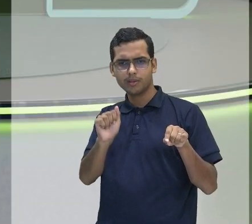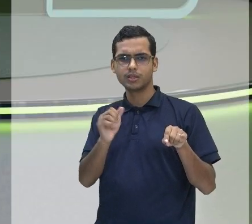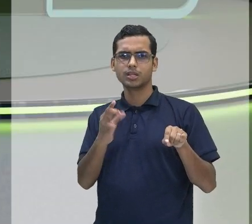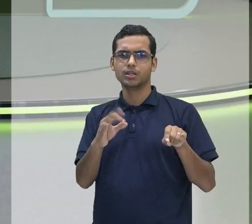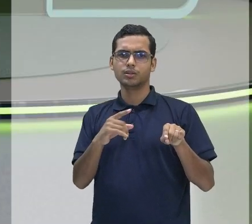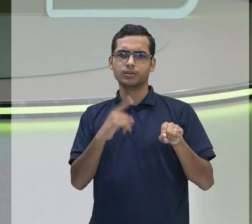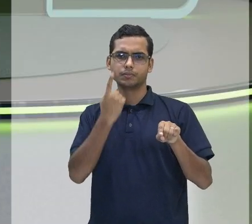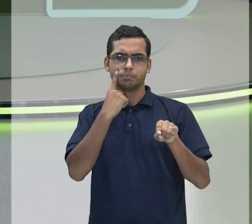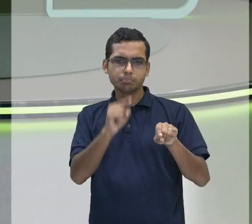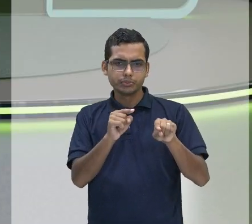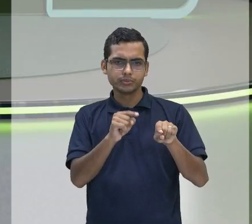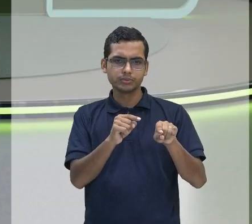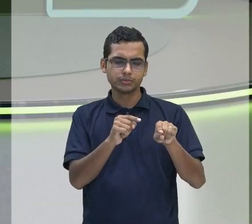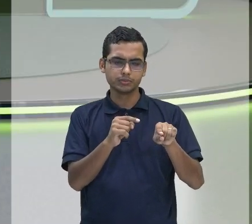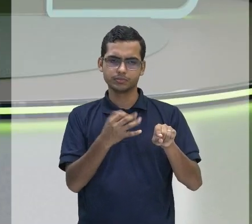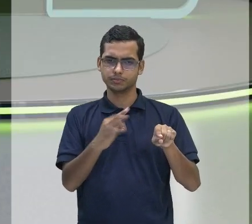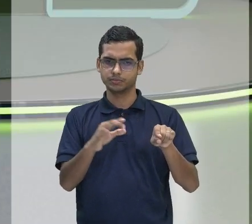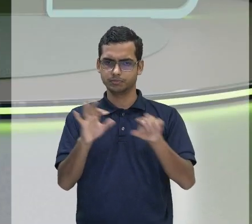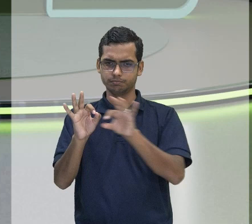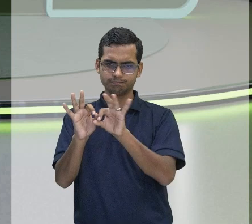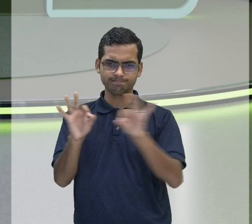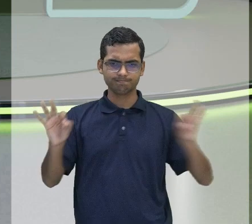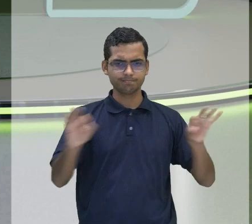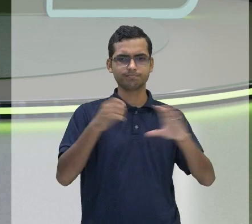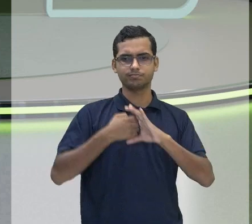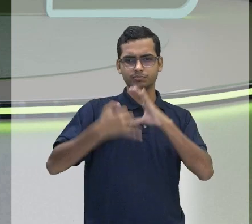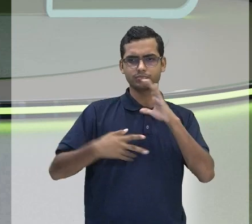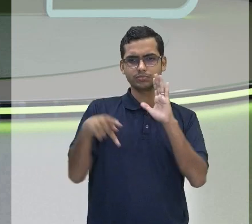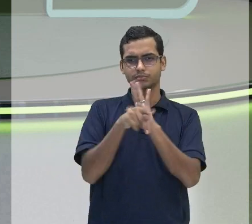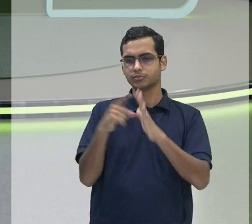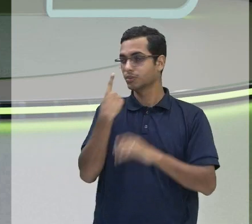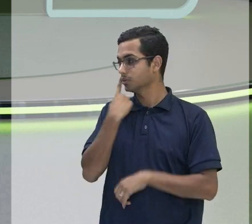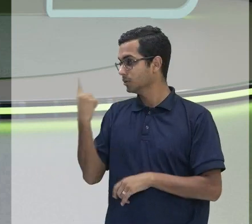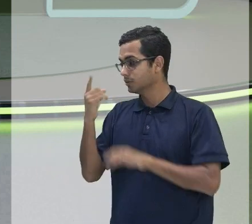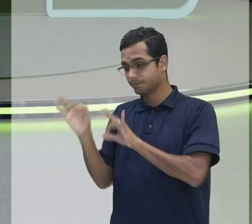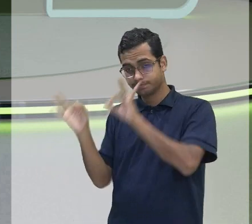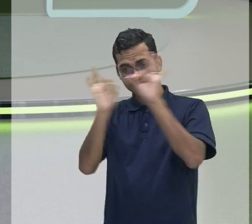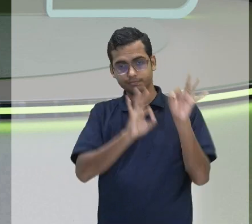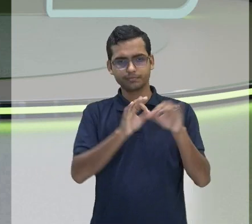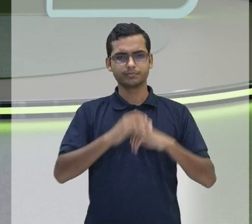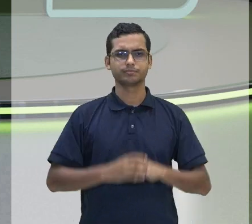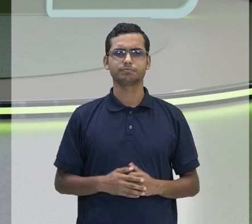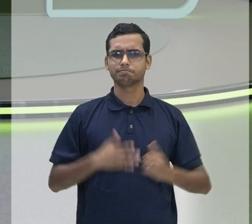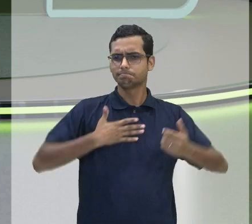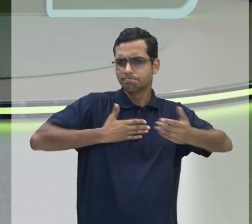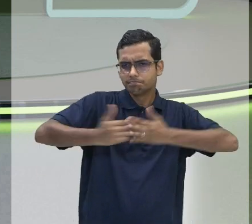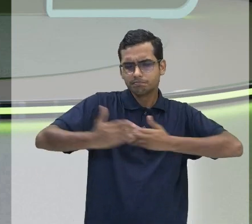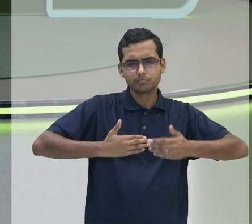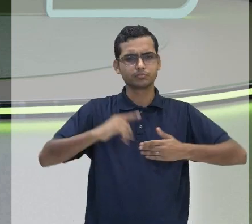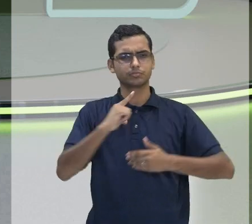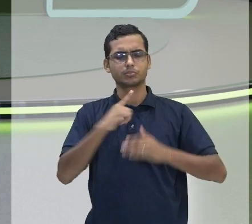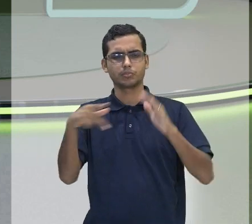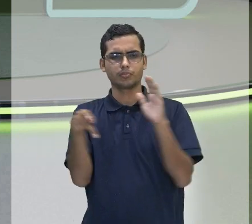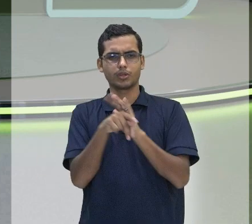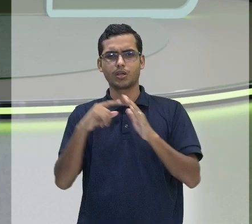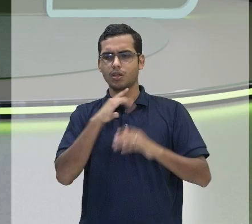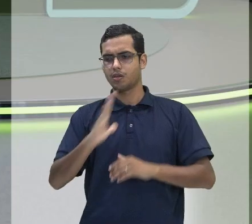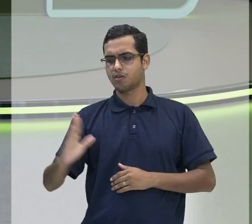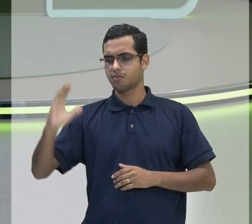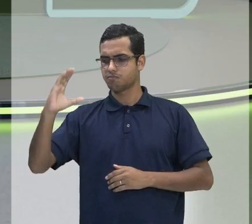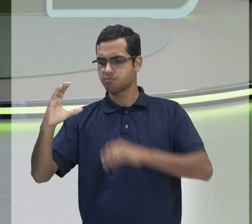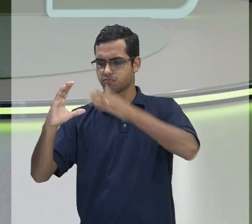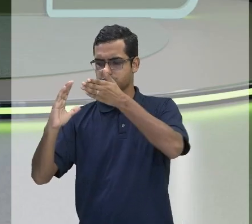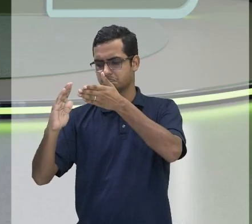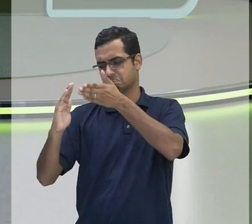eu tenho os elementos do espelho. Vejam que eu tenho um espelho, não importa se ele é côncavo ou convexo, os elementos serão os